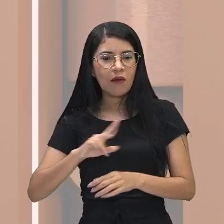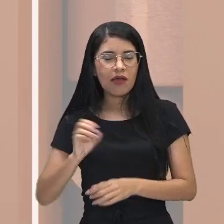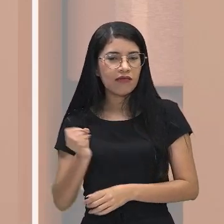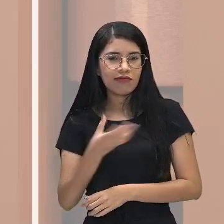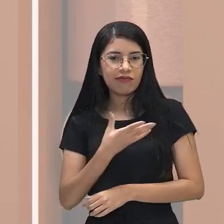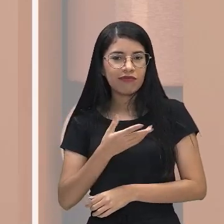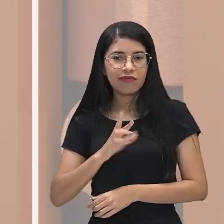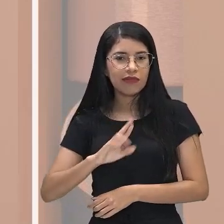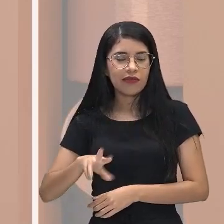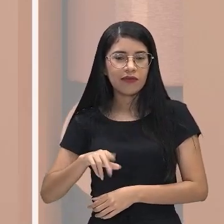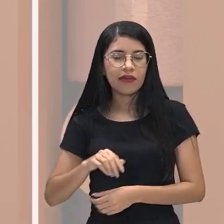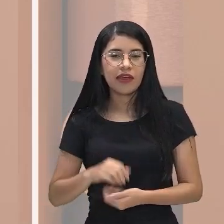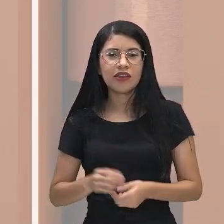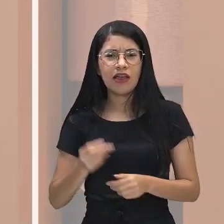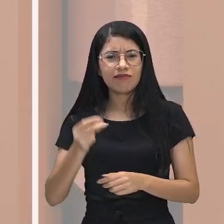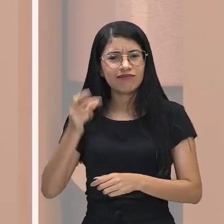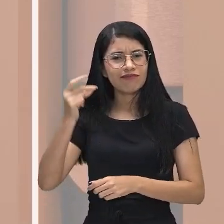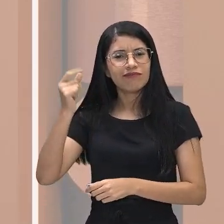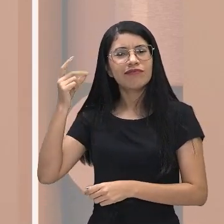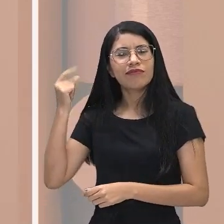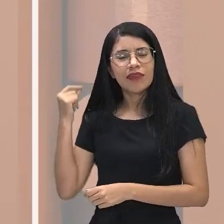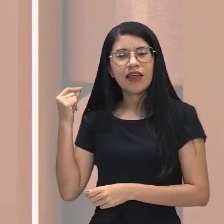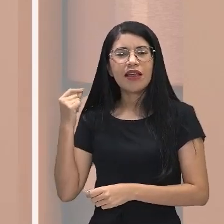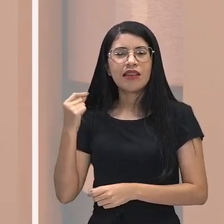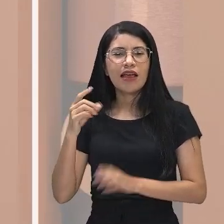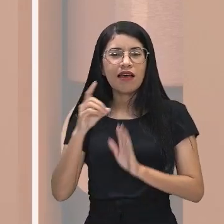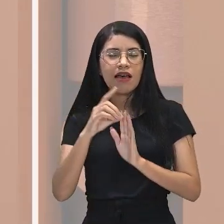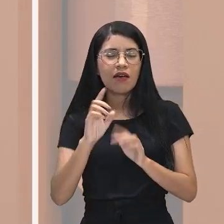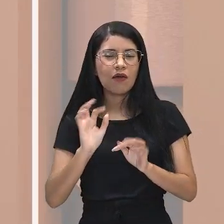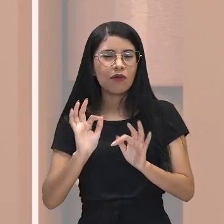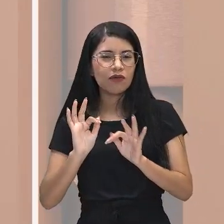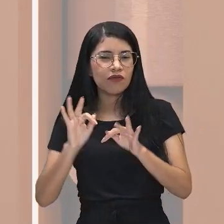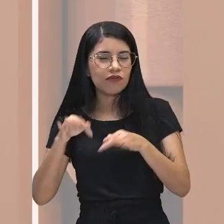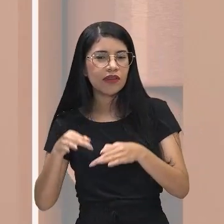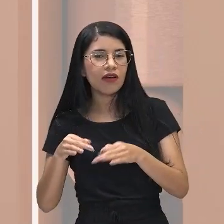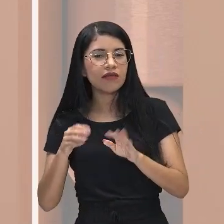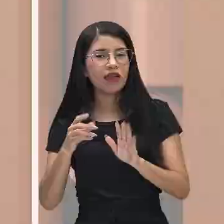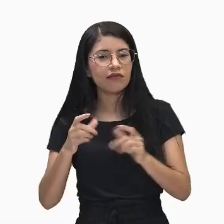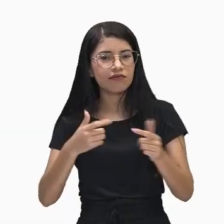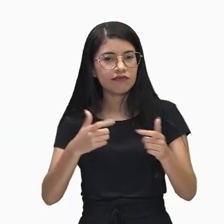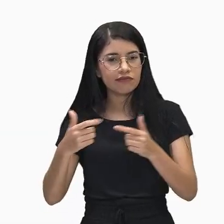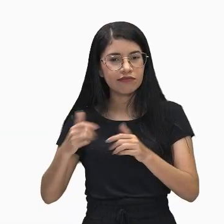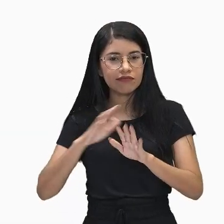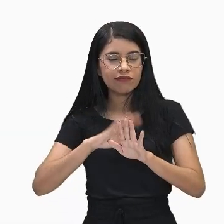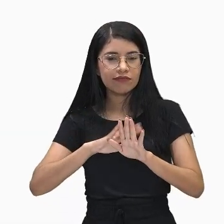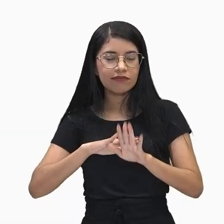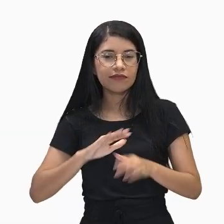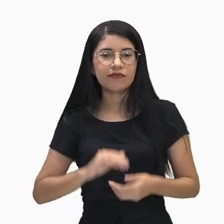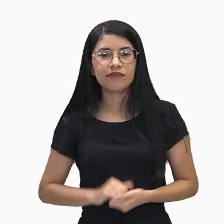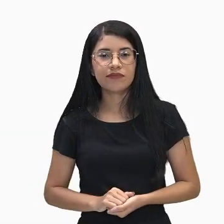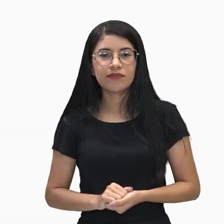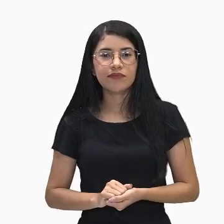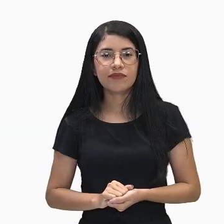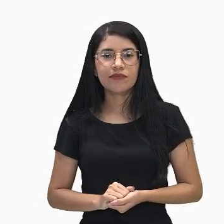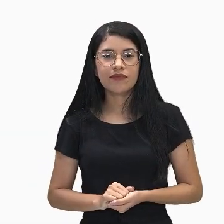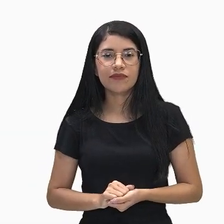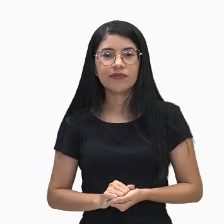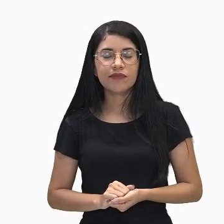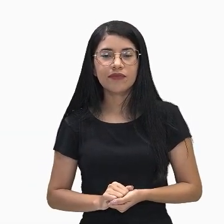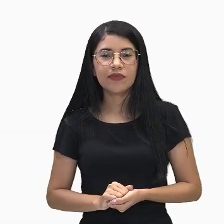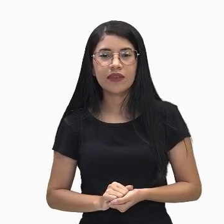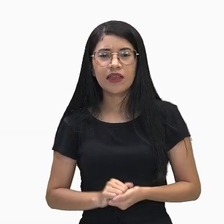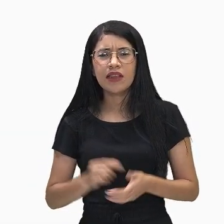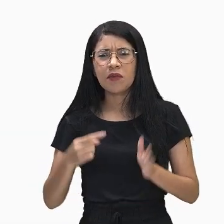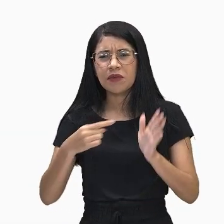tá, gente? Ele é algo antigo que remonta lá da Guerra Fria. Vamos adiante com o texto. Vamos lá, galerinha.